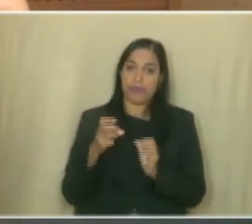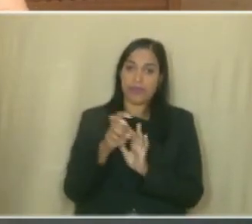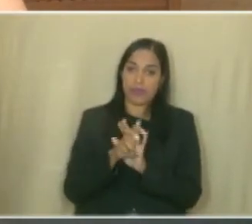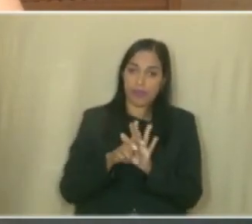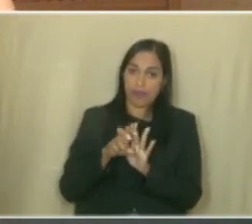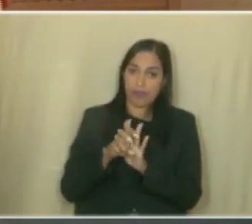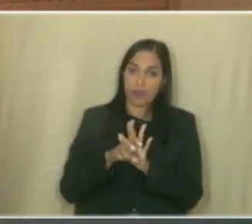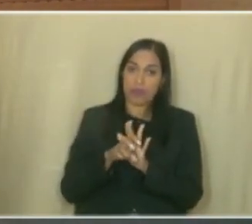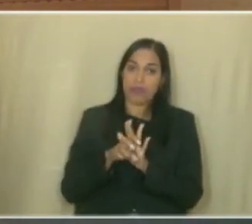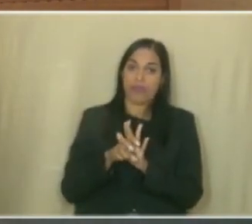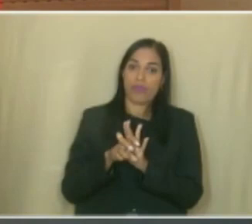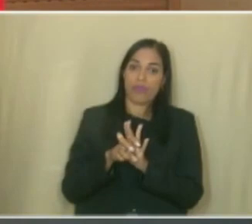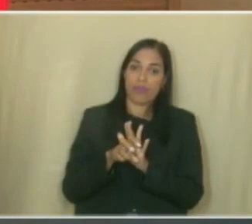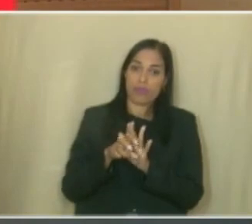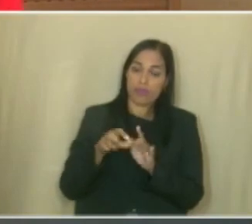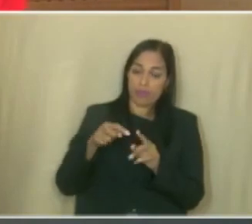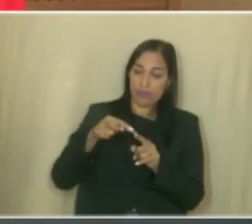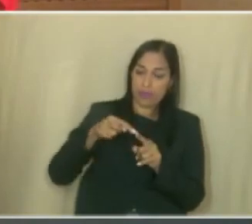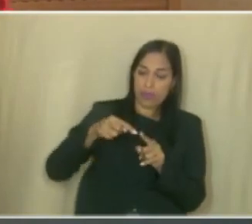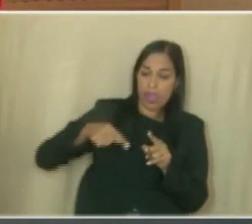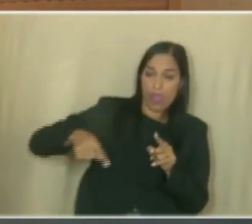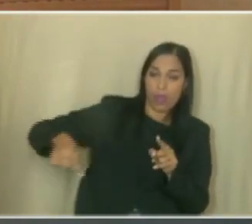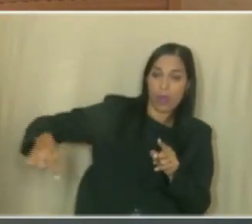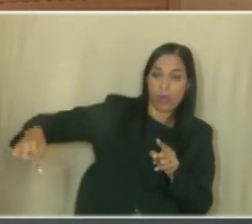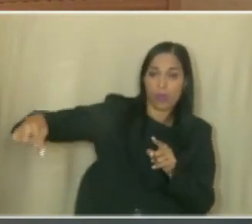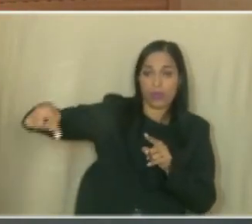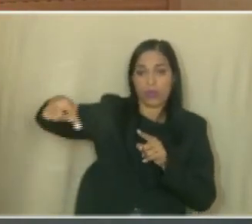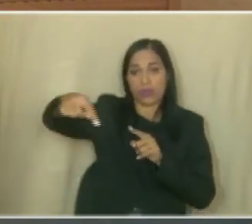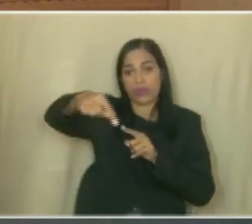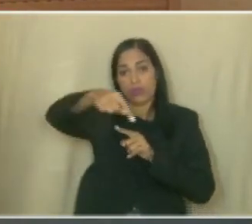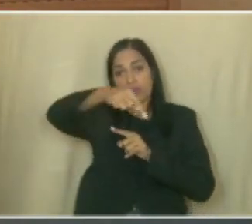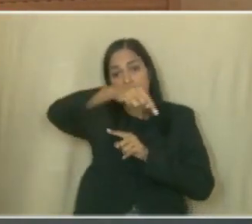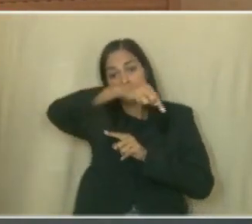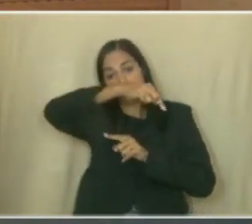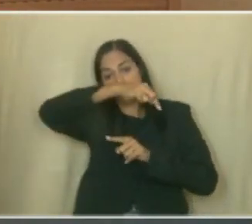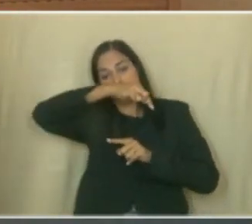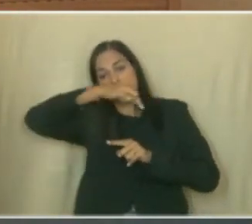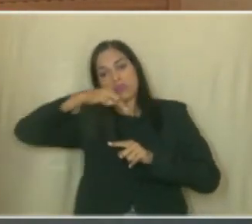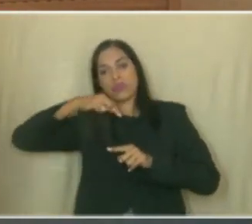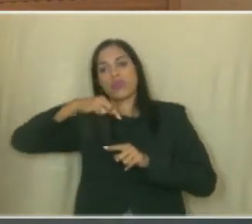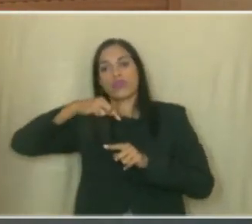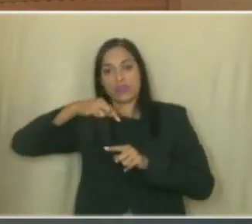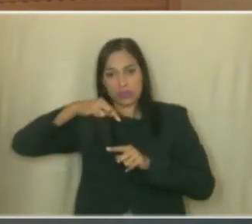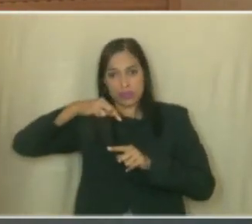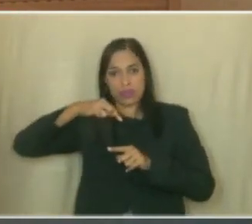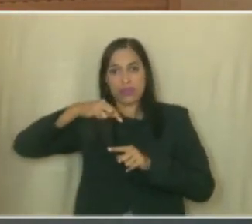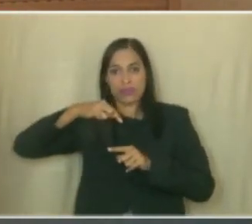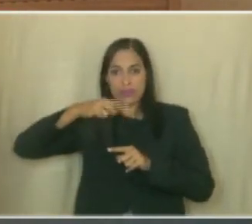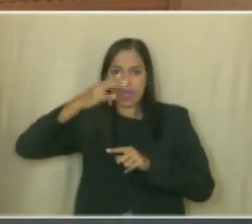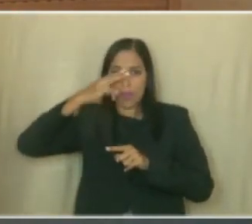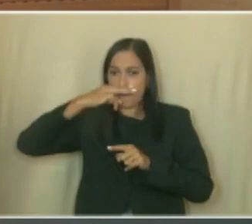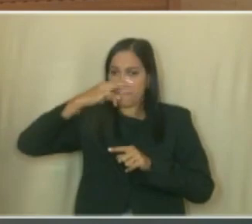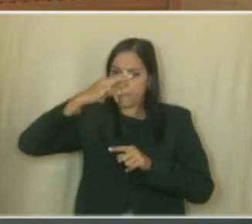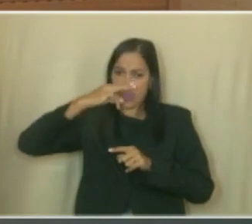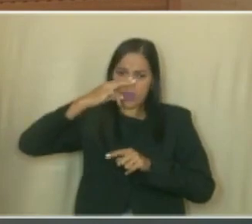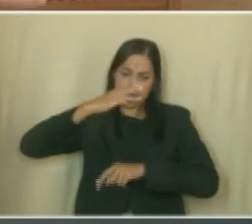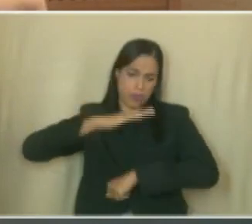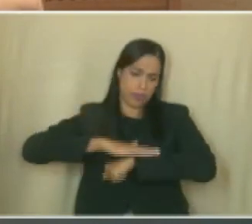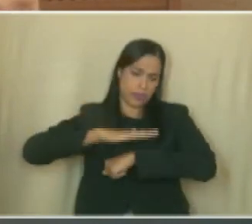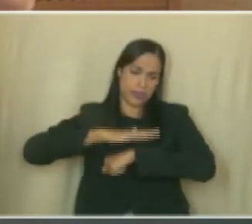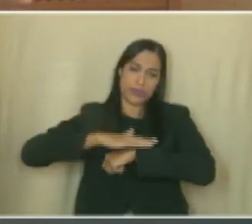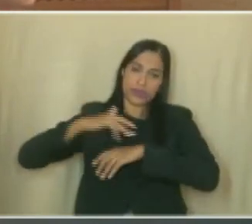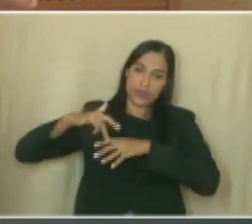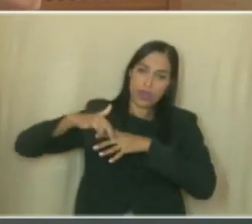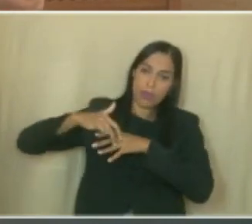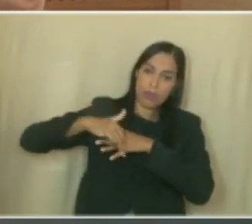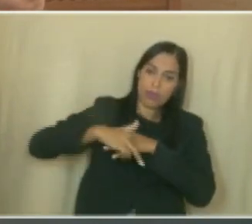de rodas, dá a volta todinha, e o mesmo trajeto que a gente descendo a escada